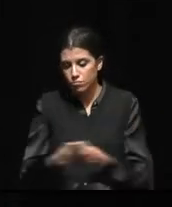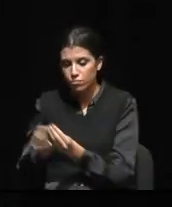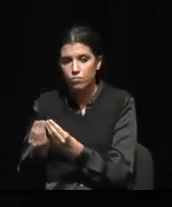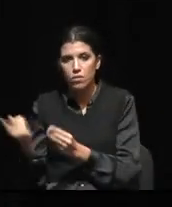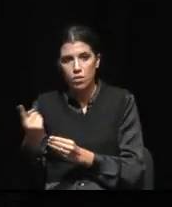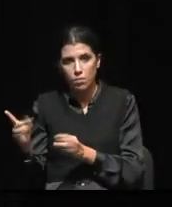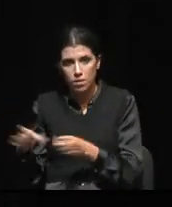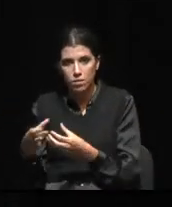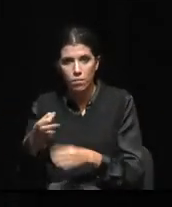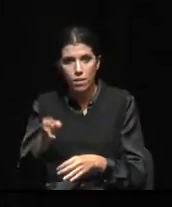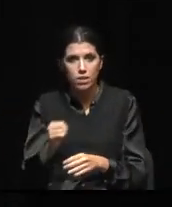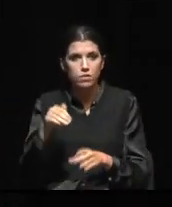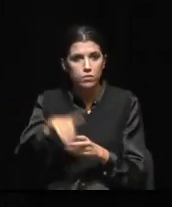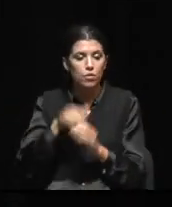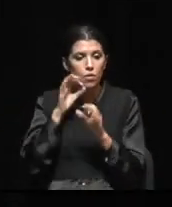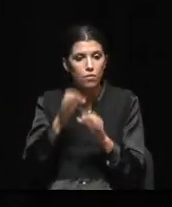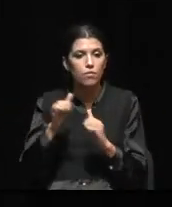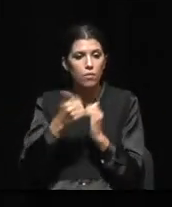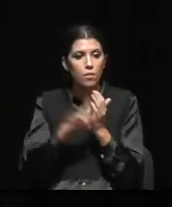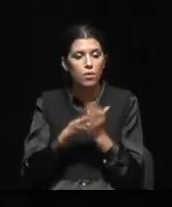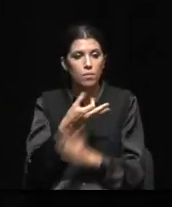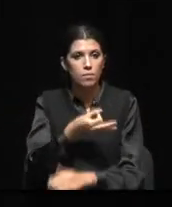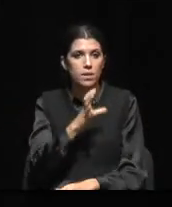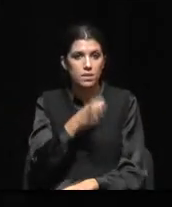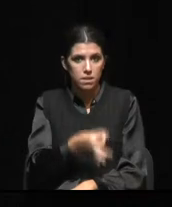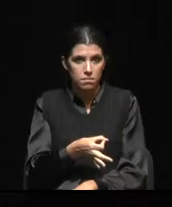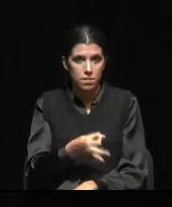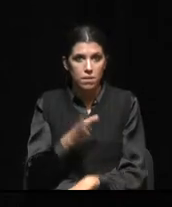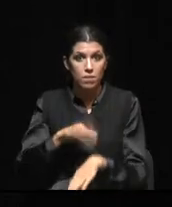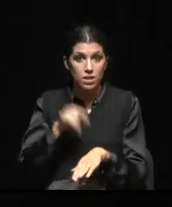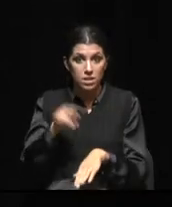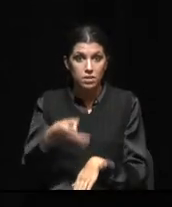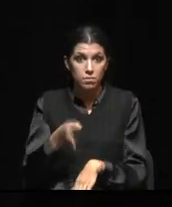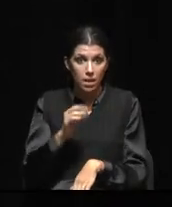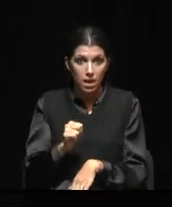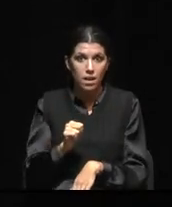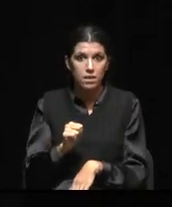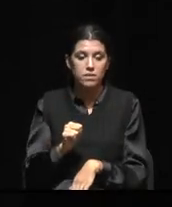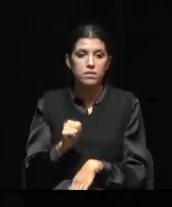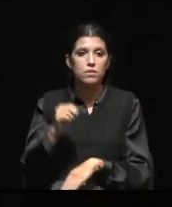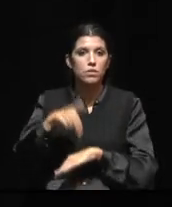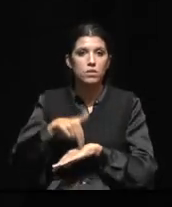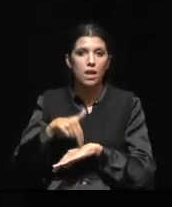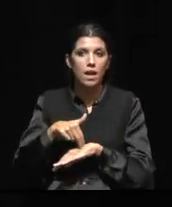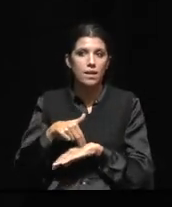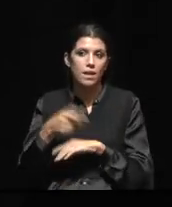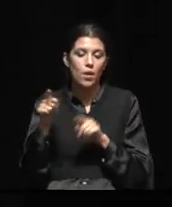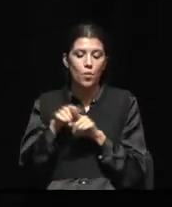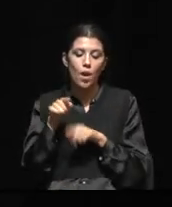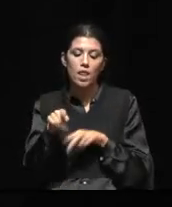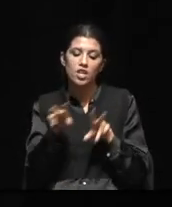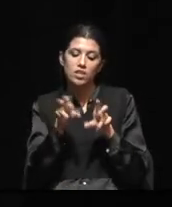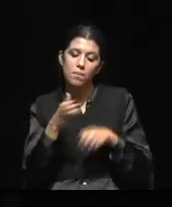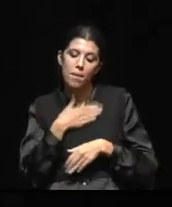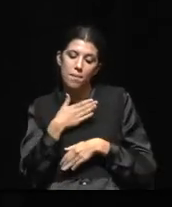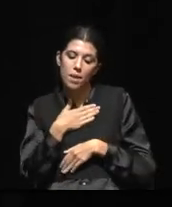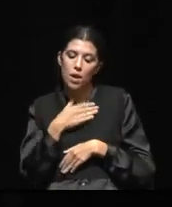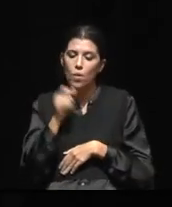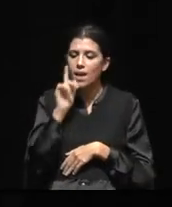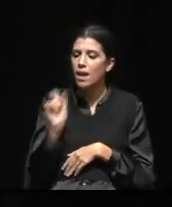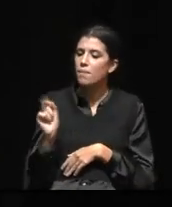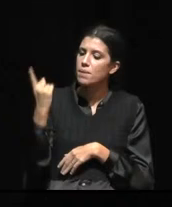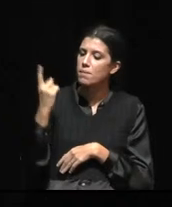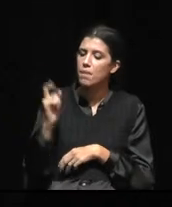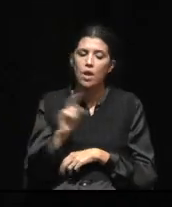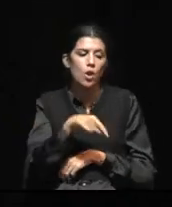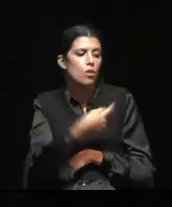votou a favor daquilo que foi o documento apresentado pelo PCP e por isso o PS não está aqui para pôr bandeirinhas em quem apresenta primeiro ou quem